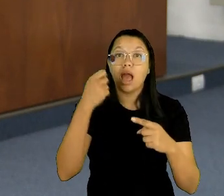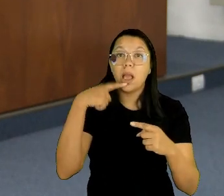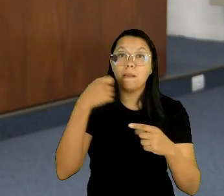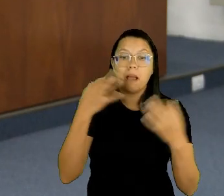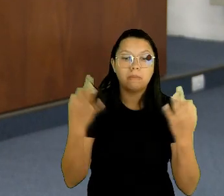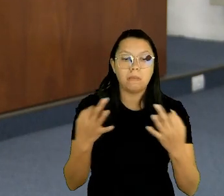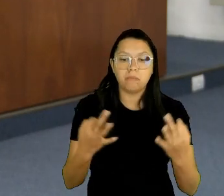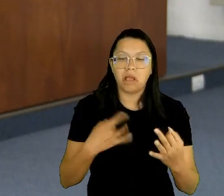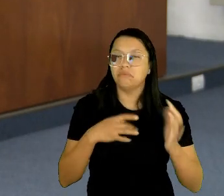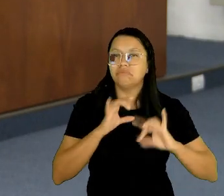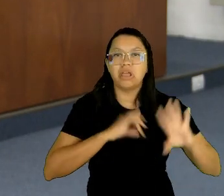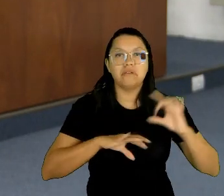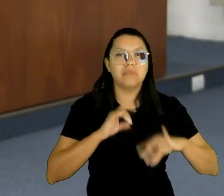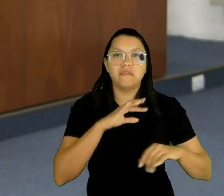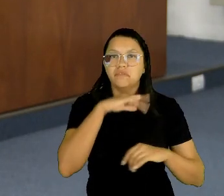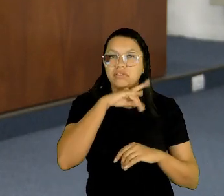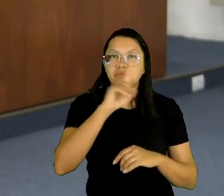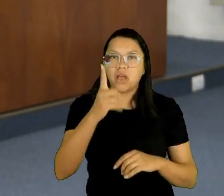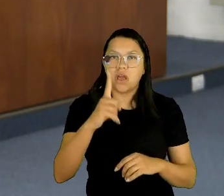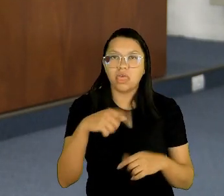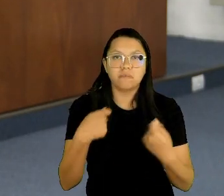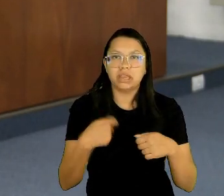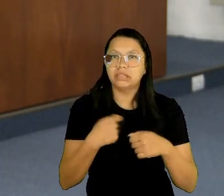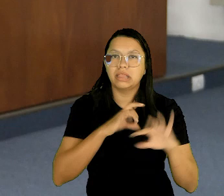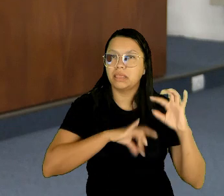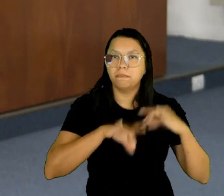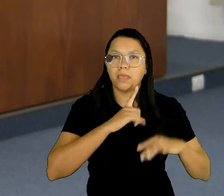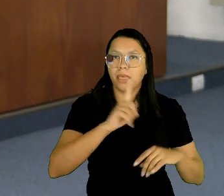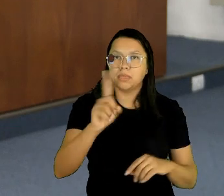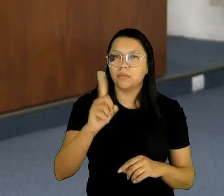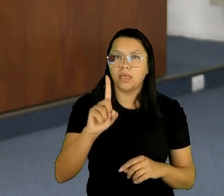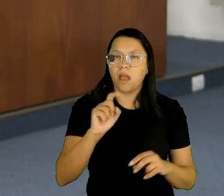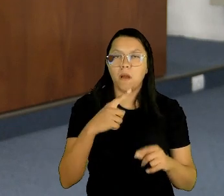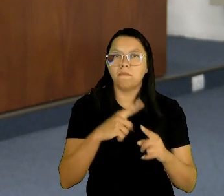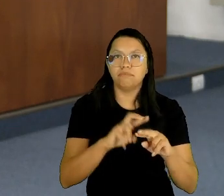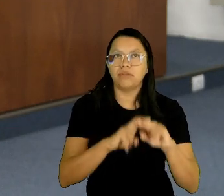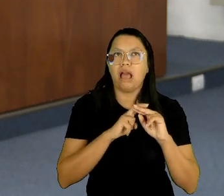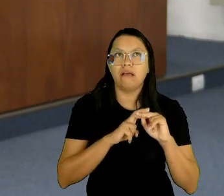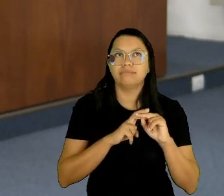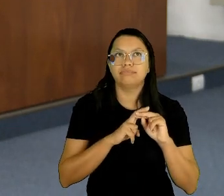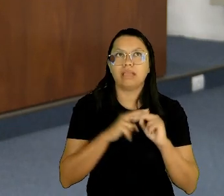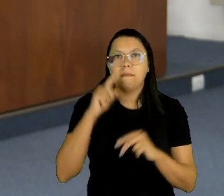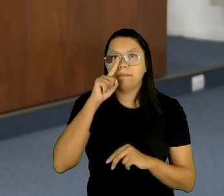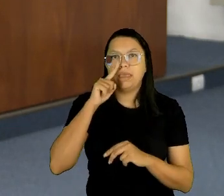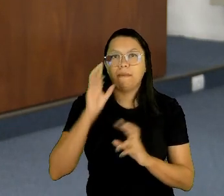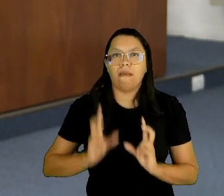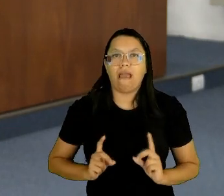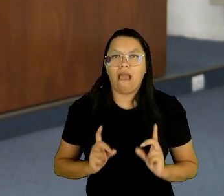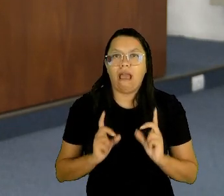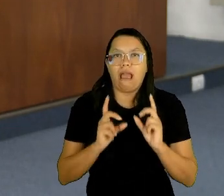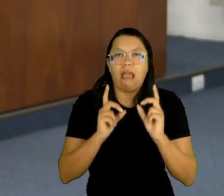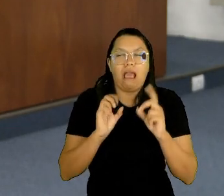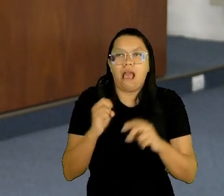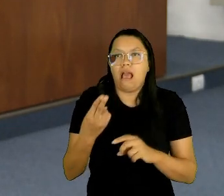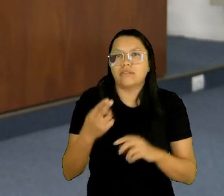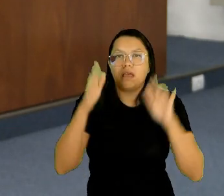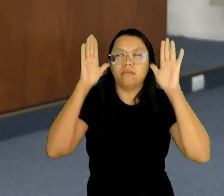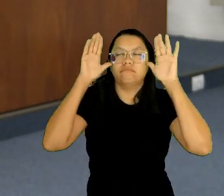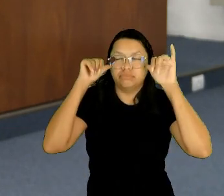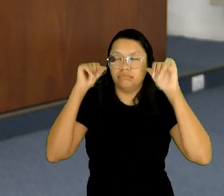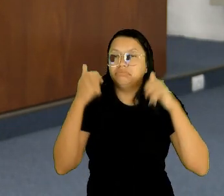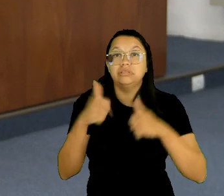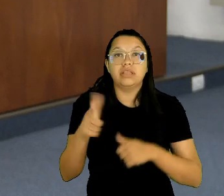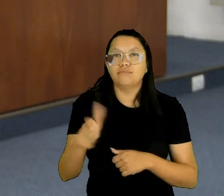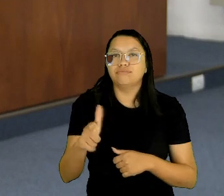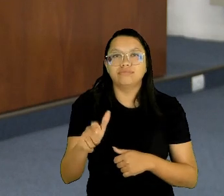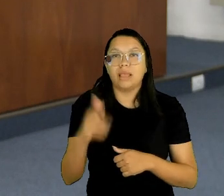tem indicação e não tem medo de fazer mal, então não acho que ninguém tem que ter medo de tomar estatina por risco de câncer, de alguma outra coisa. A gente